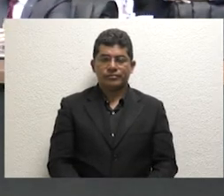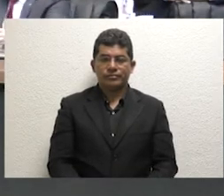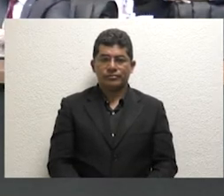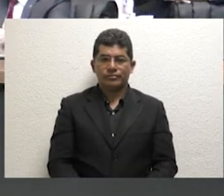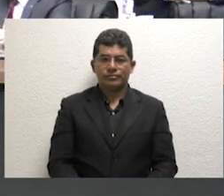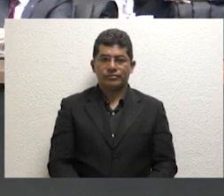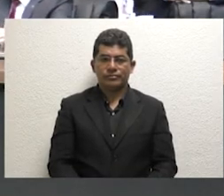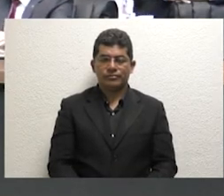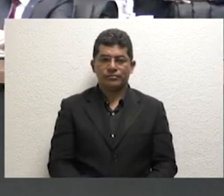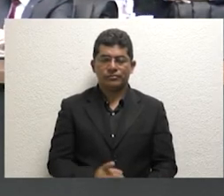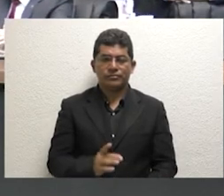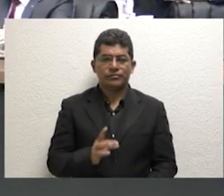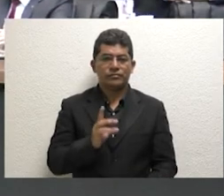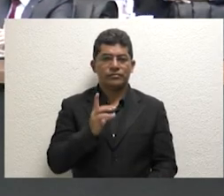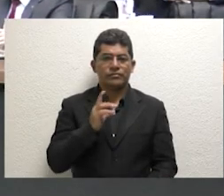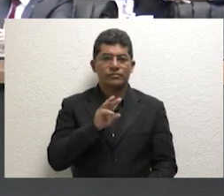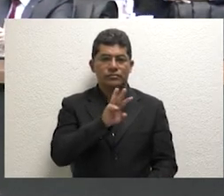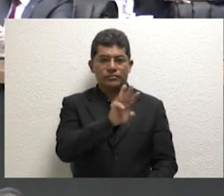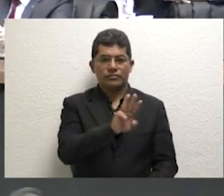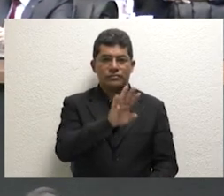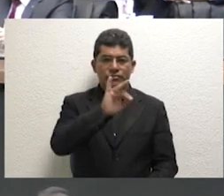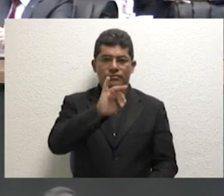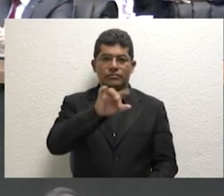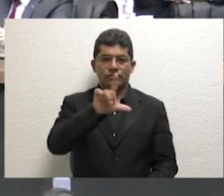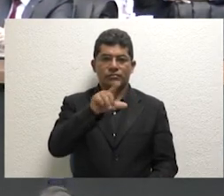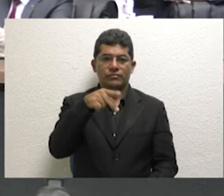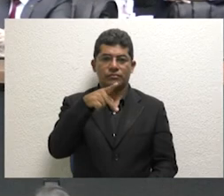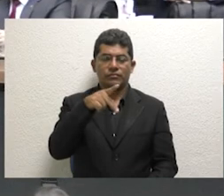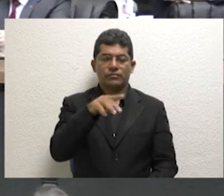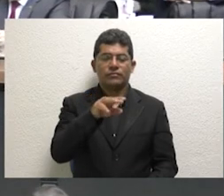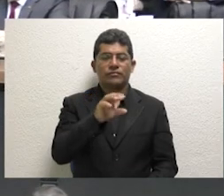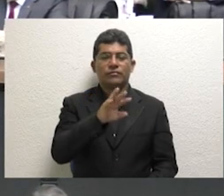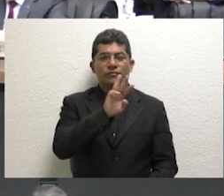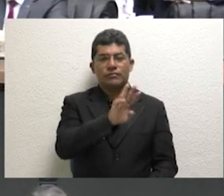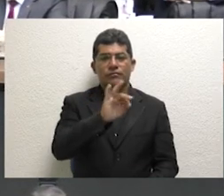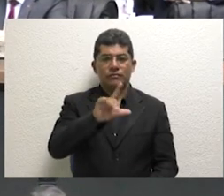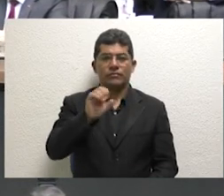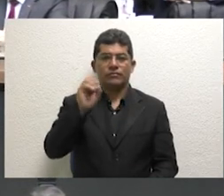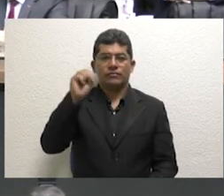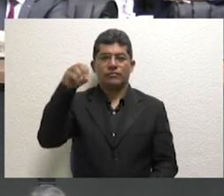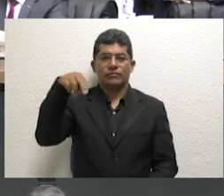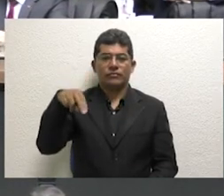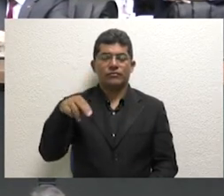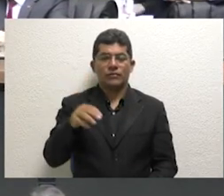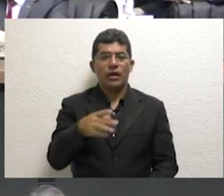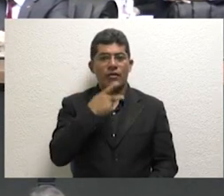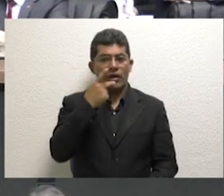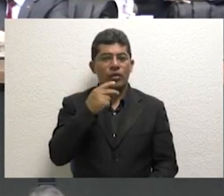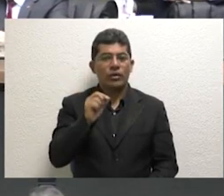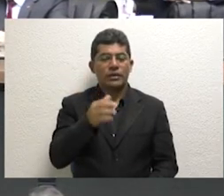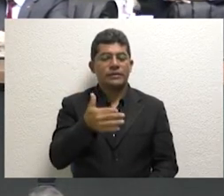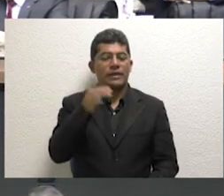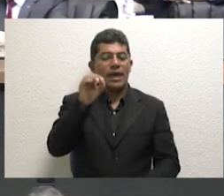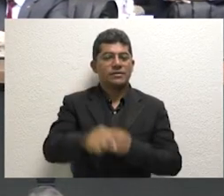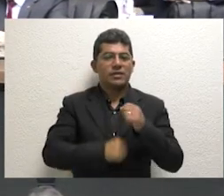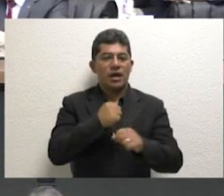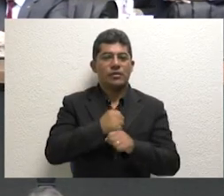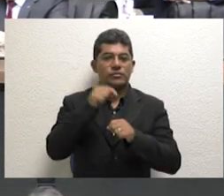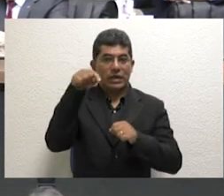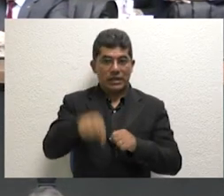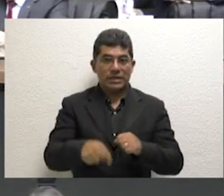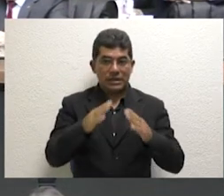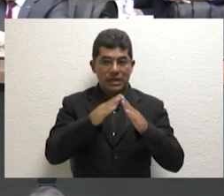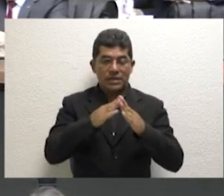o doutor Wilson Perico está informando que ontem completou 10 anos que esta casa concedeu a ele